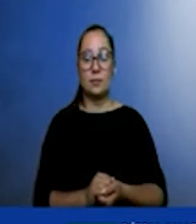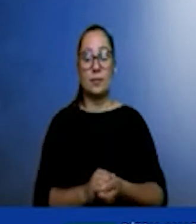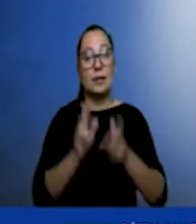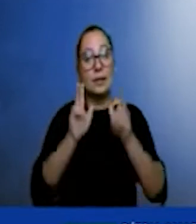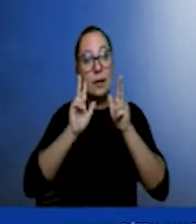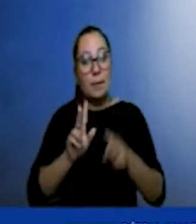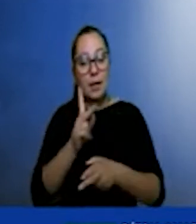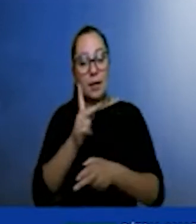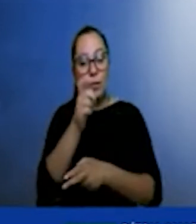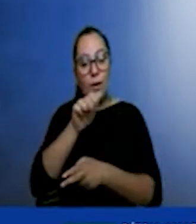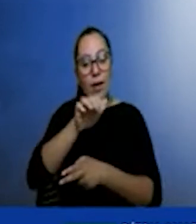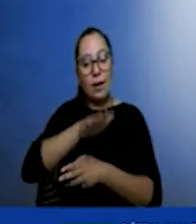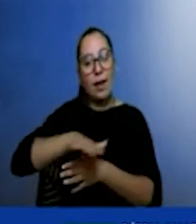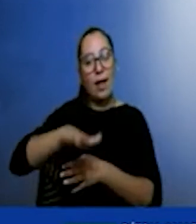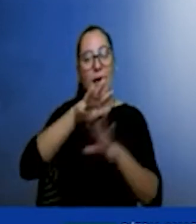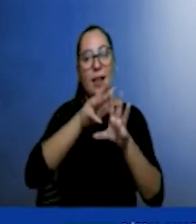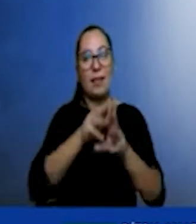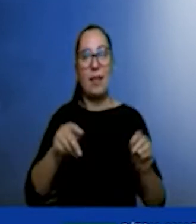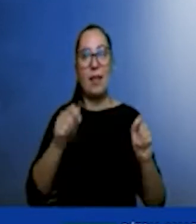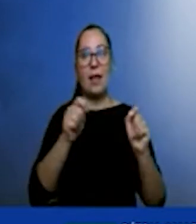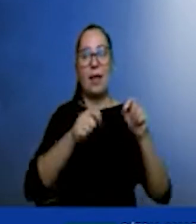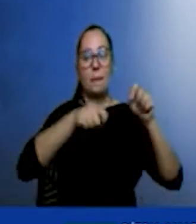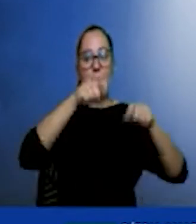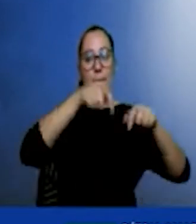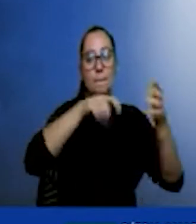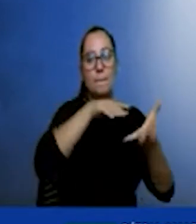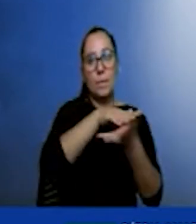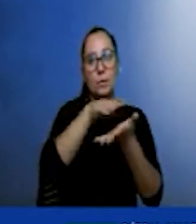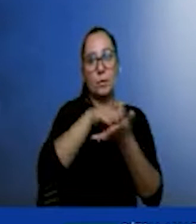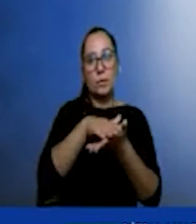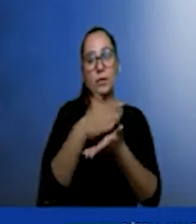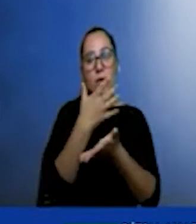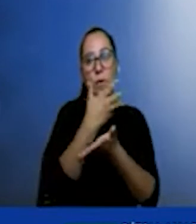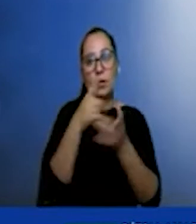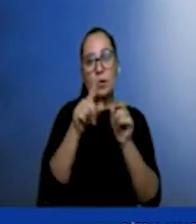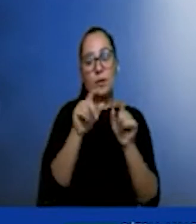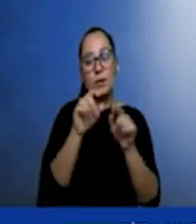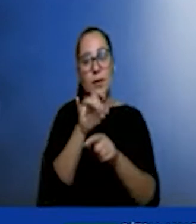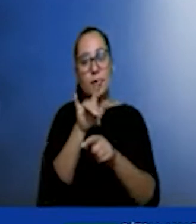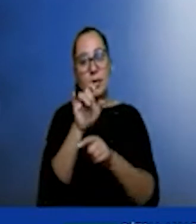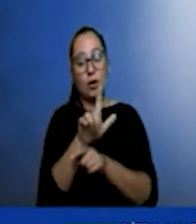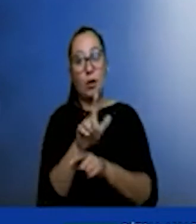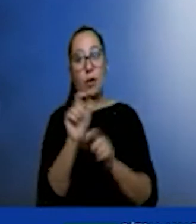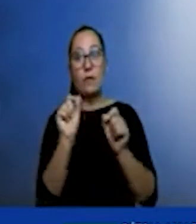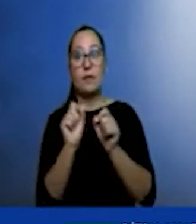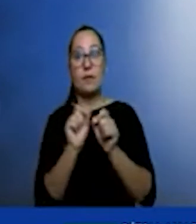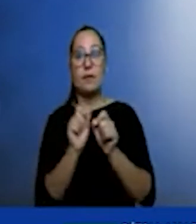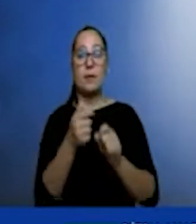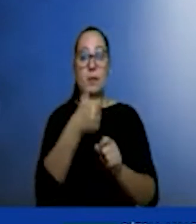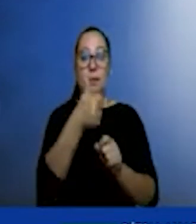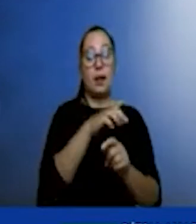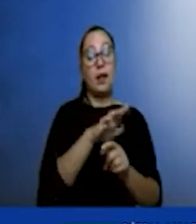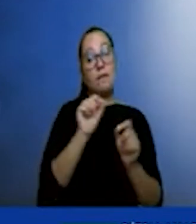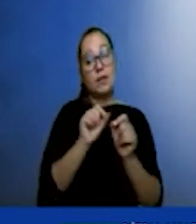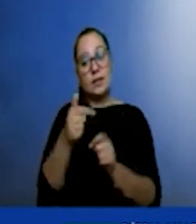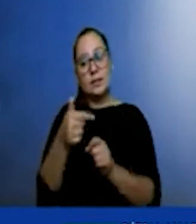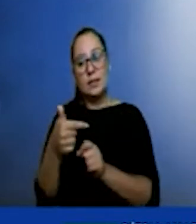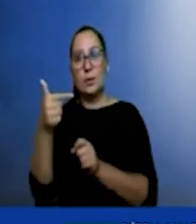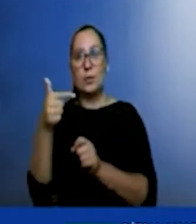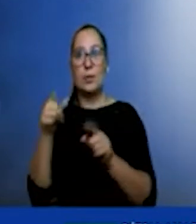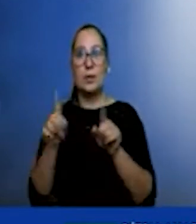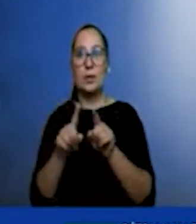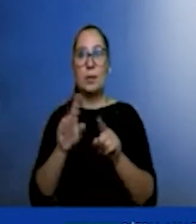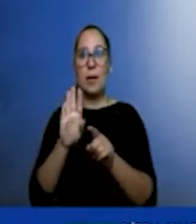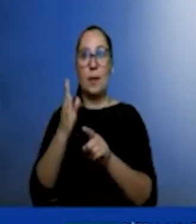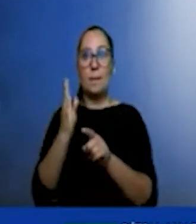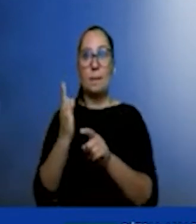que eu produzo hoje açúcar, etanol e faço cogeração, eu vou produzir etanol de segunda geração, eu vou produzir biogás, vou tratar e